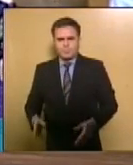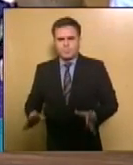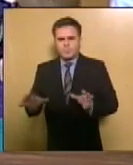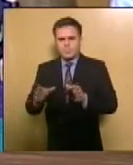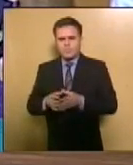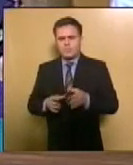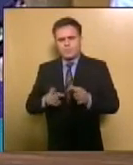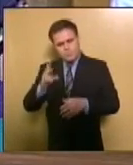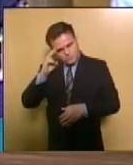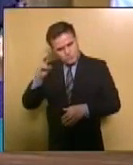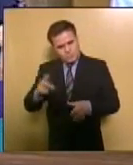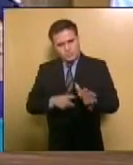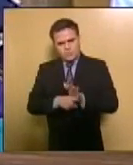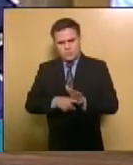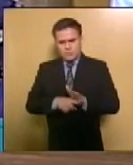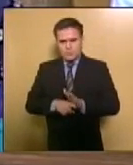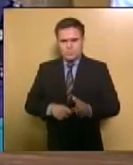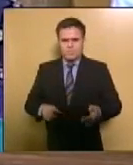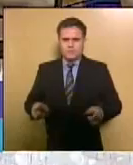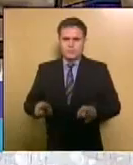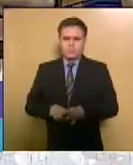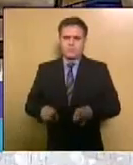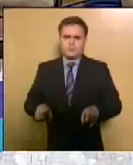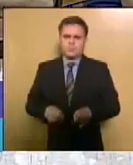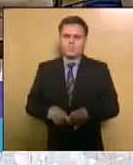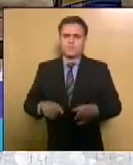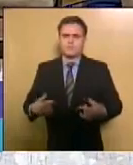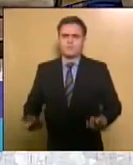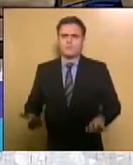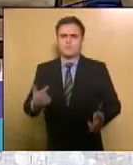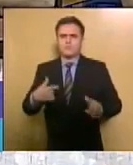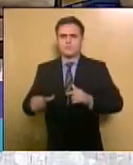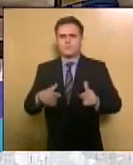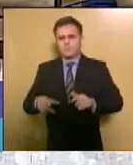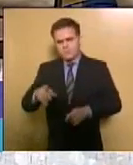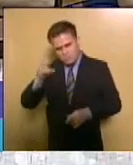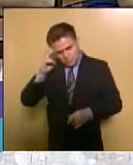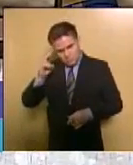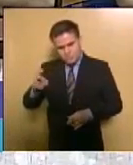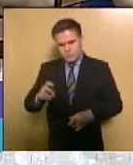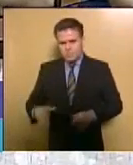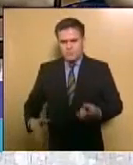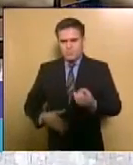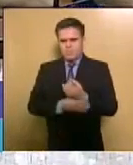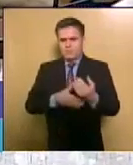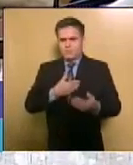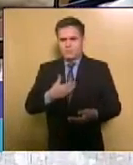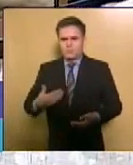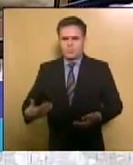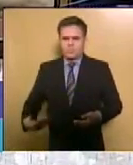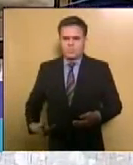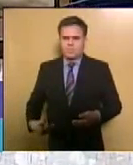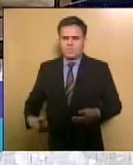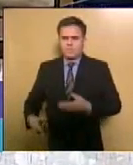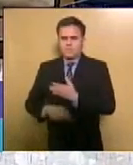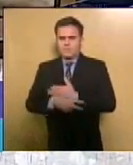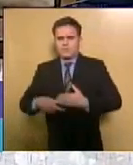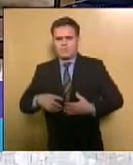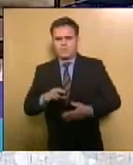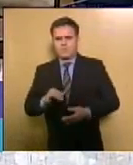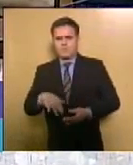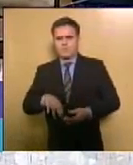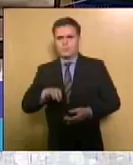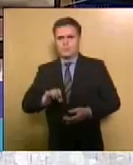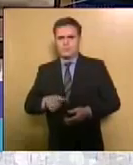GG também então nós estamos trabalhando de forma inteligente com a inteligência de Segurança Pública não é inteligência criminal aquela que se